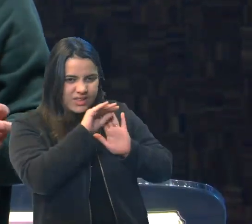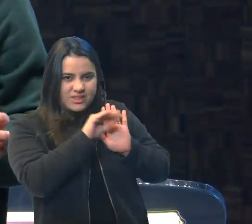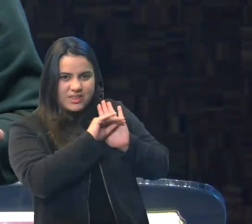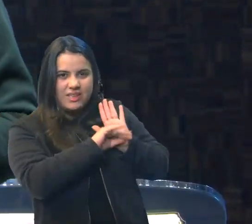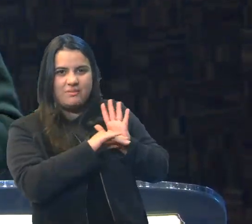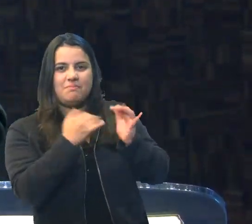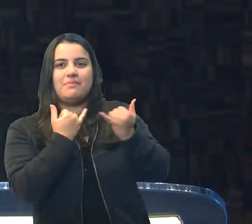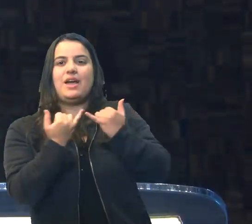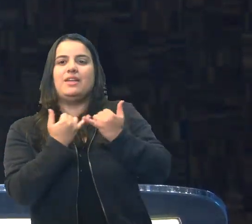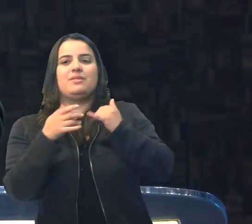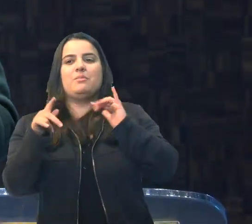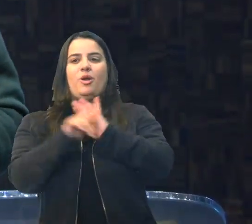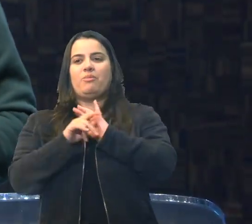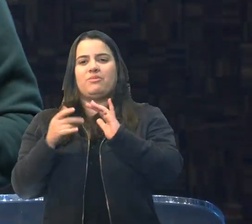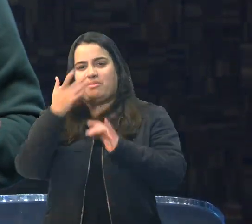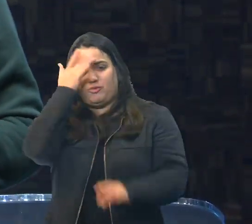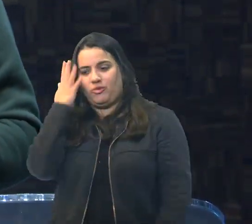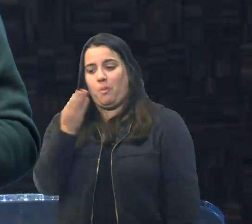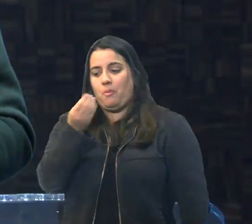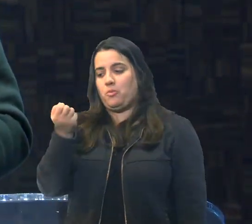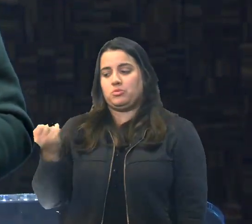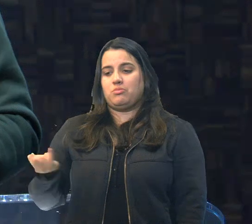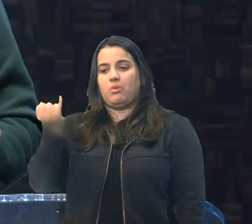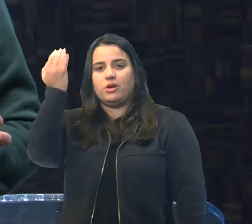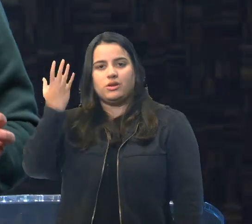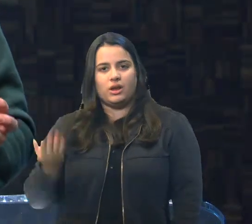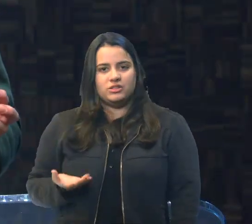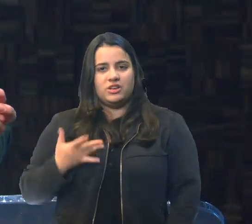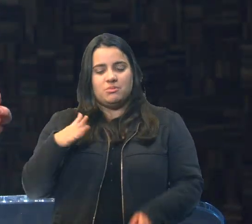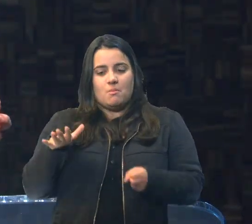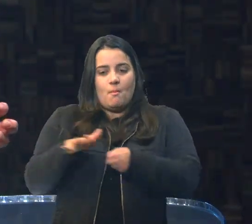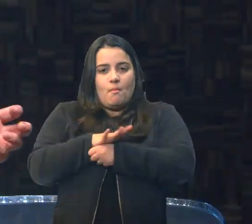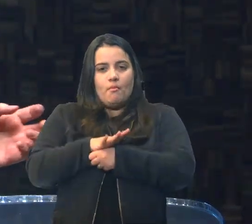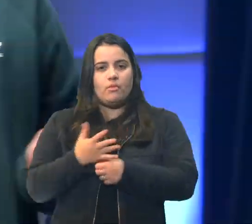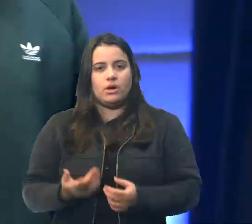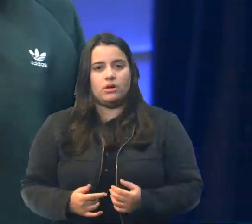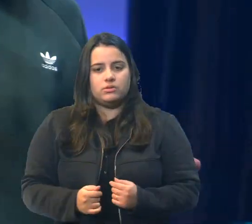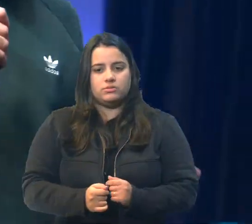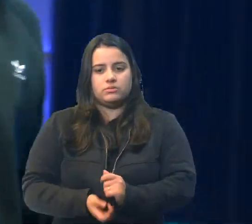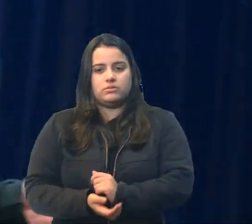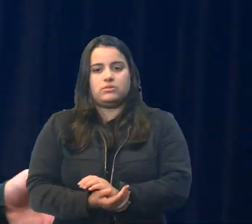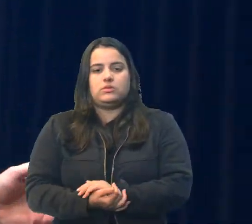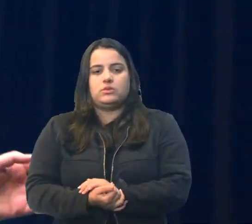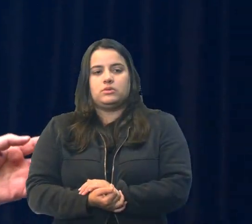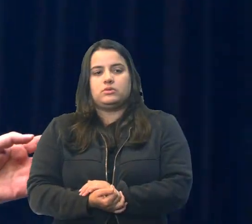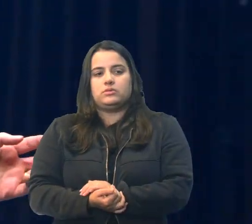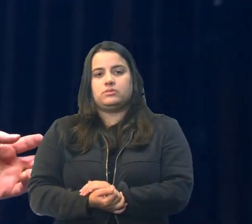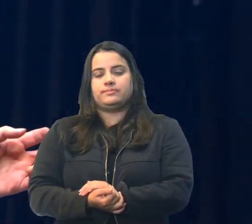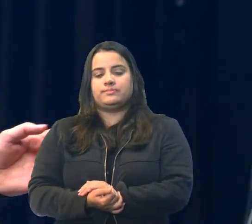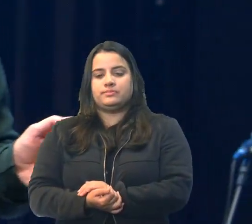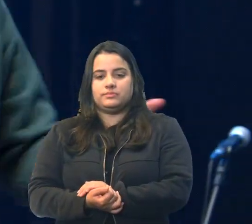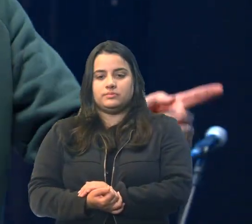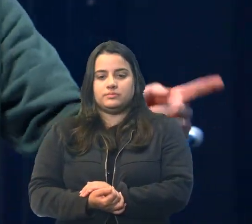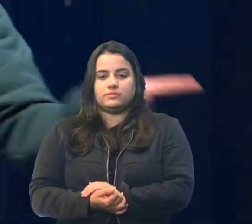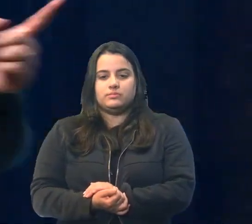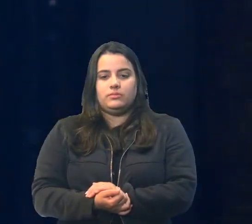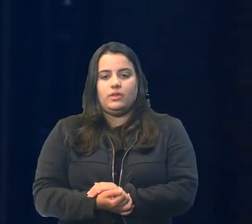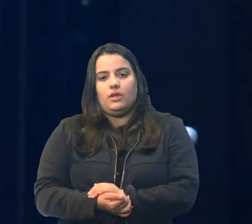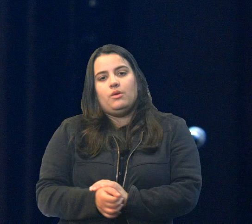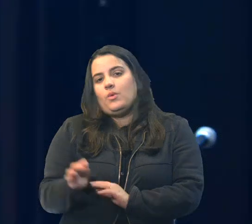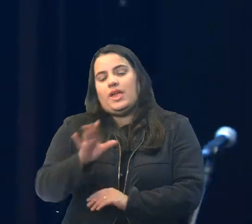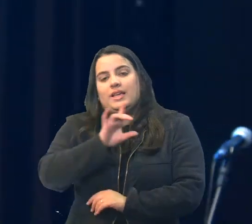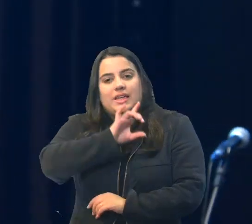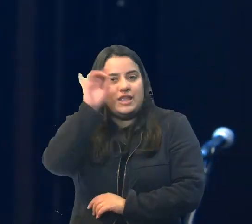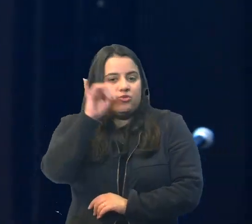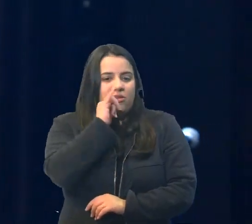dos Estados Unidos, de tão lotada. Ou Deus não fala com ele porque não é que Deus não